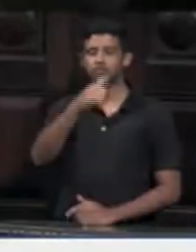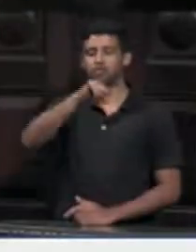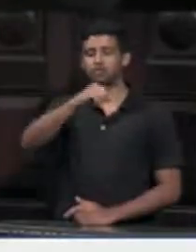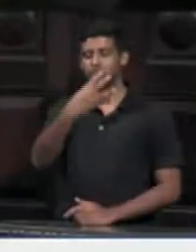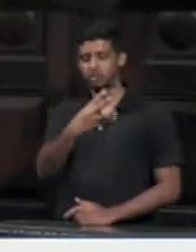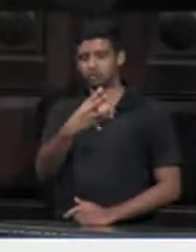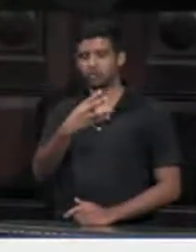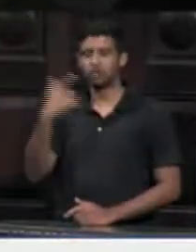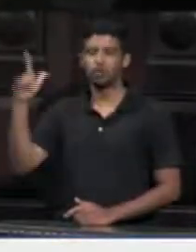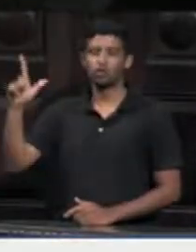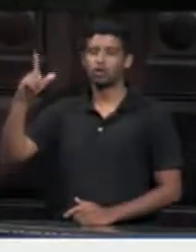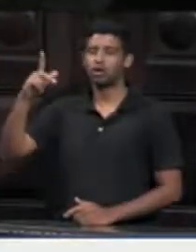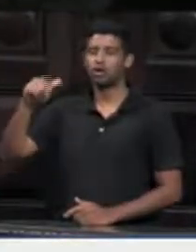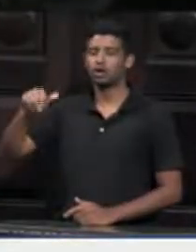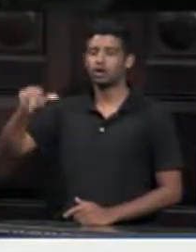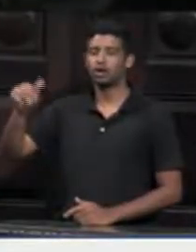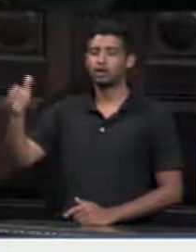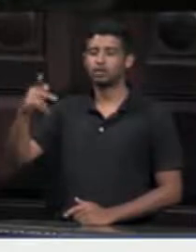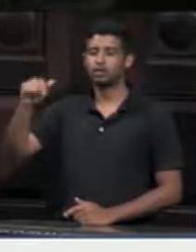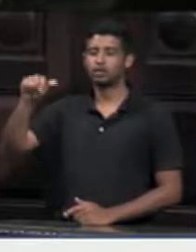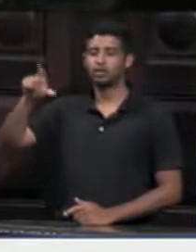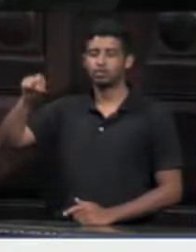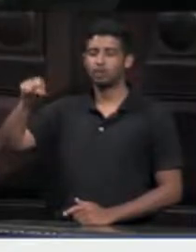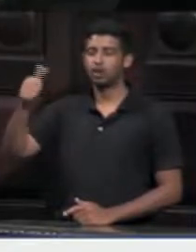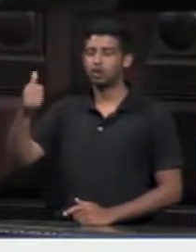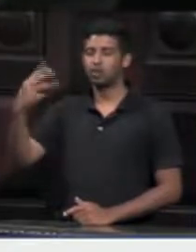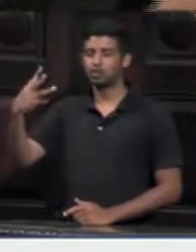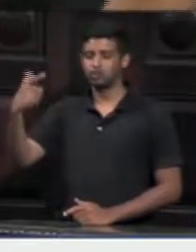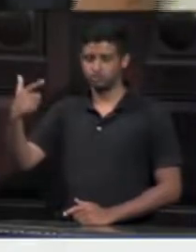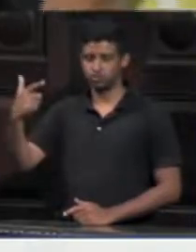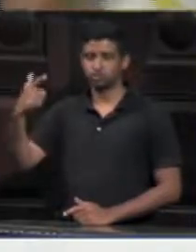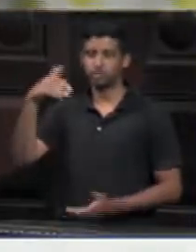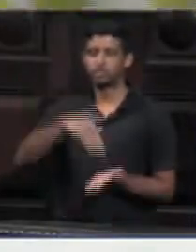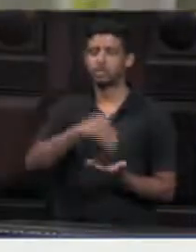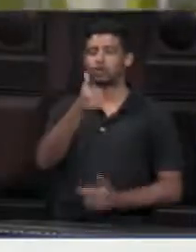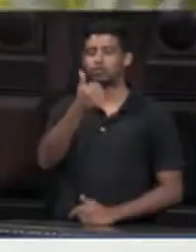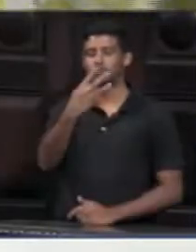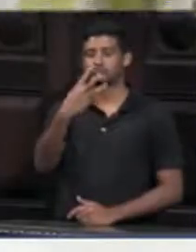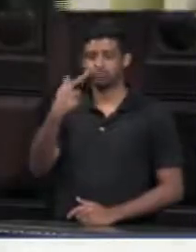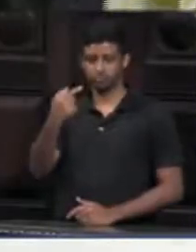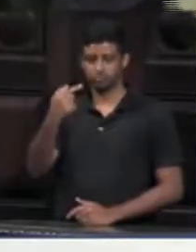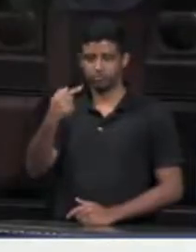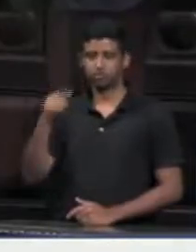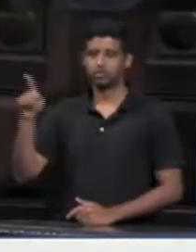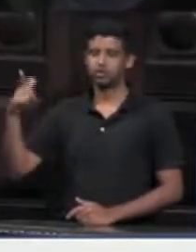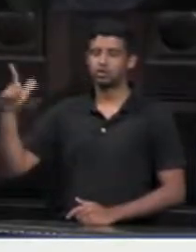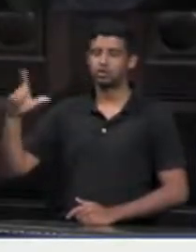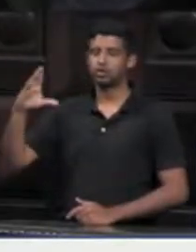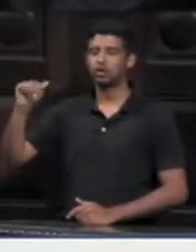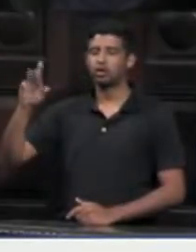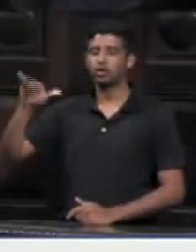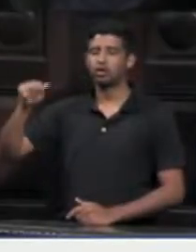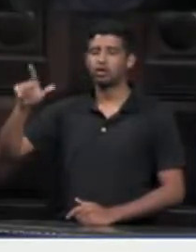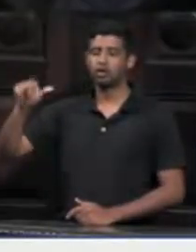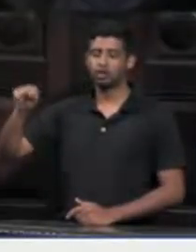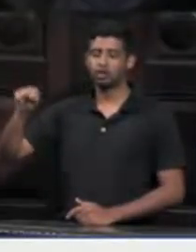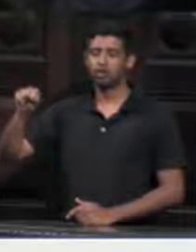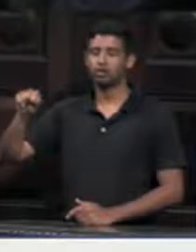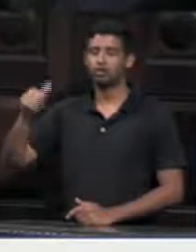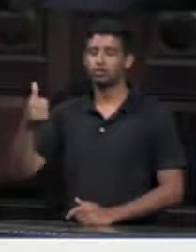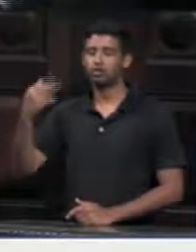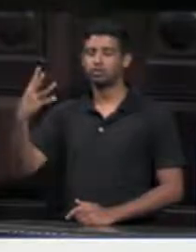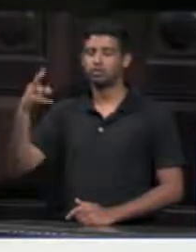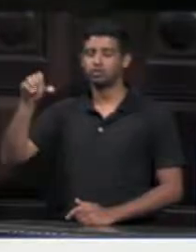Paula Rechuan, 132 a 137. Carlos Macedo, 138